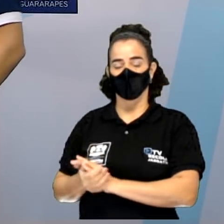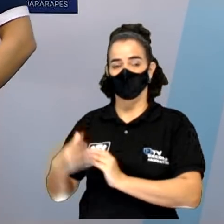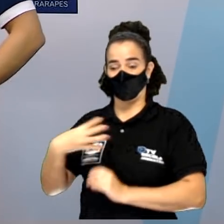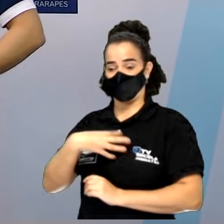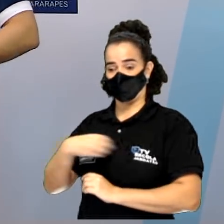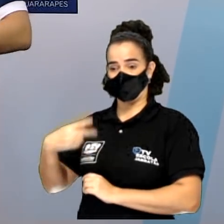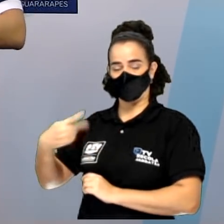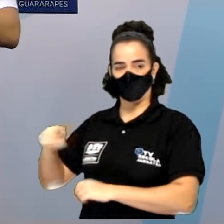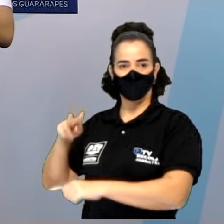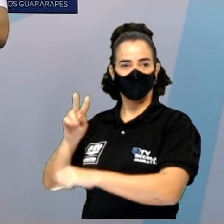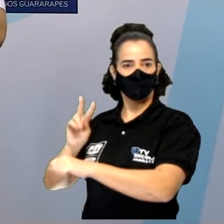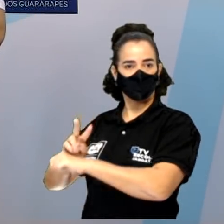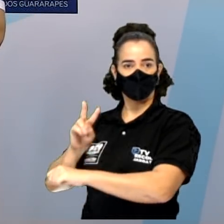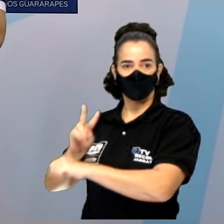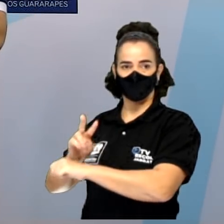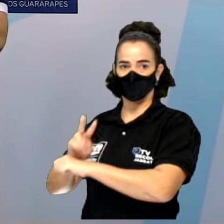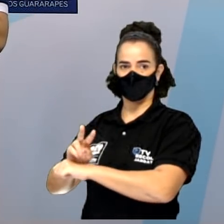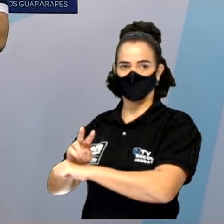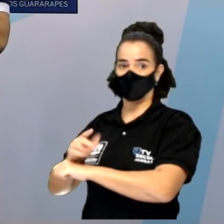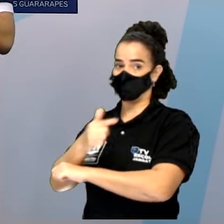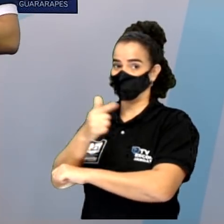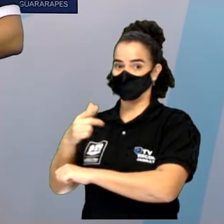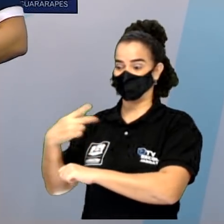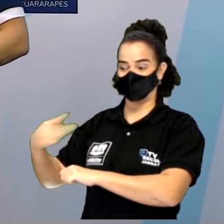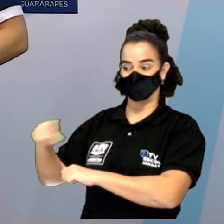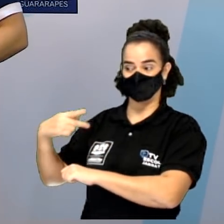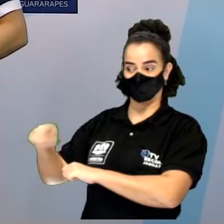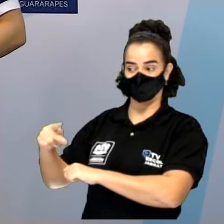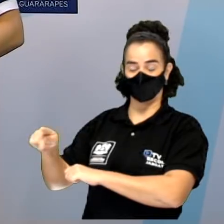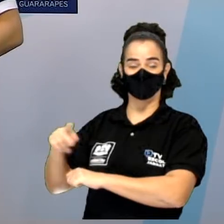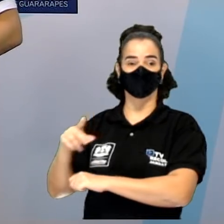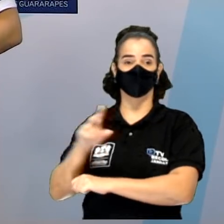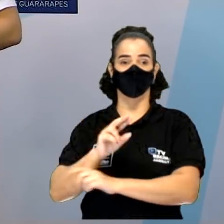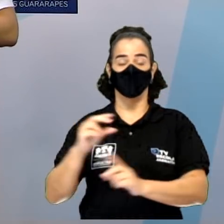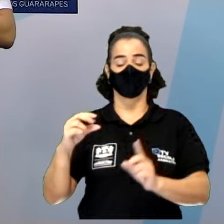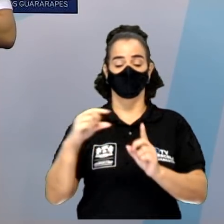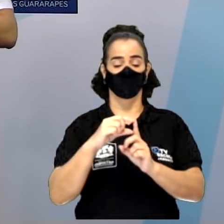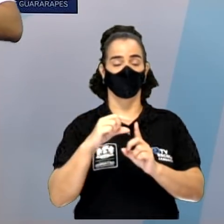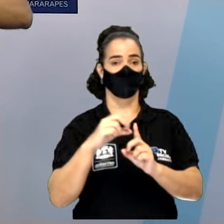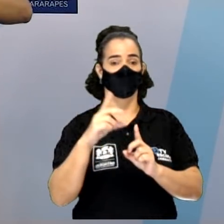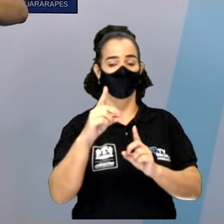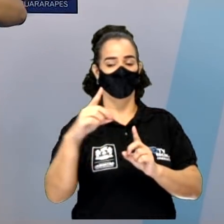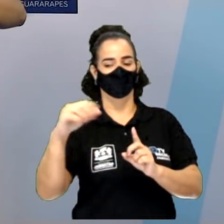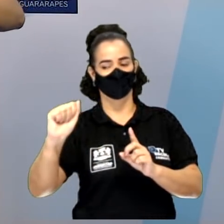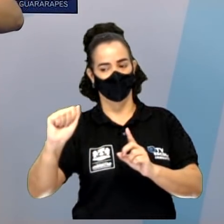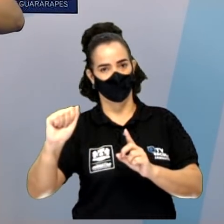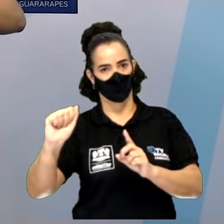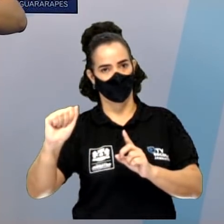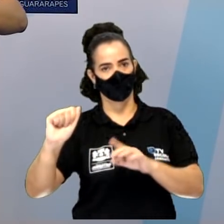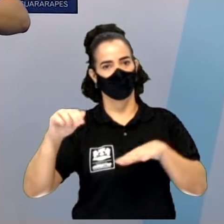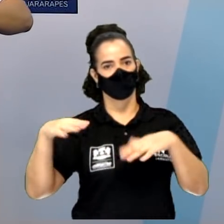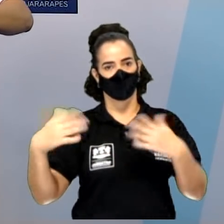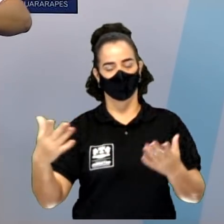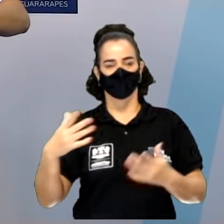protegida. Opa, agora não tenho mais sua protegida, eu tenho da protegida. A filha é da Ana?